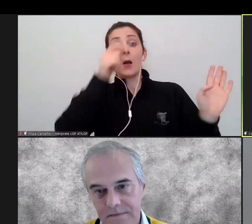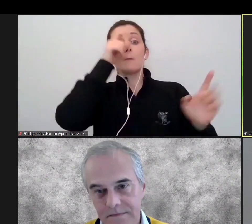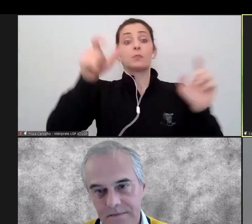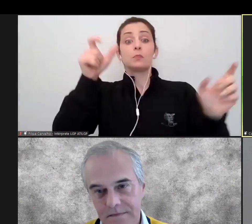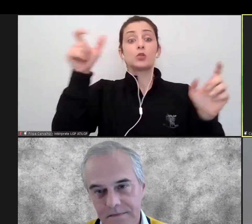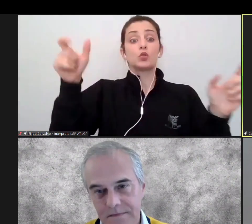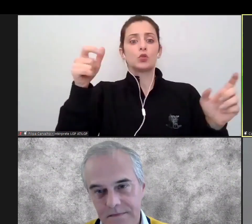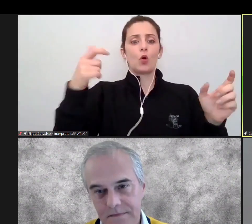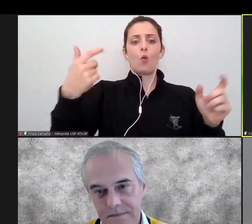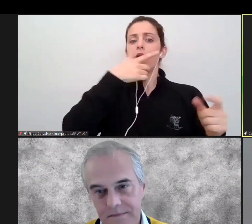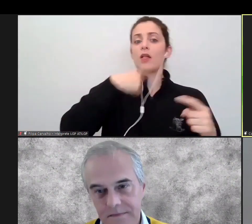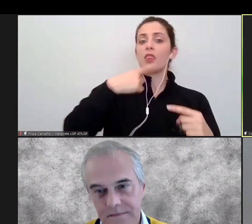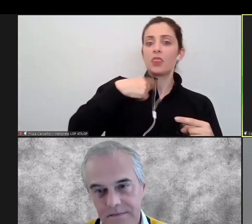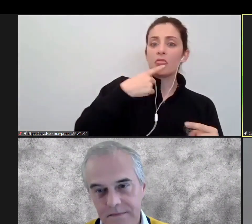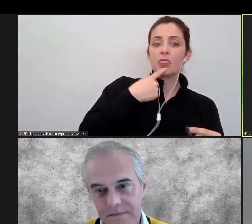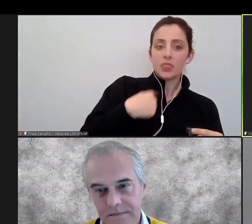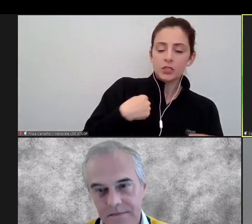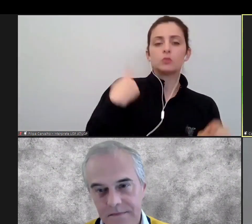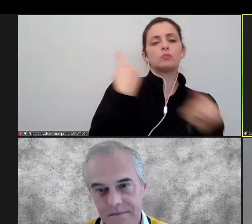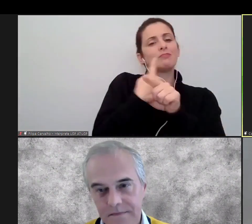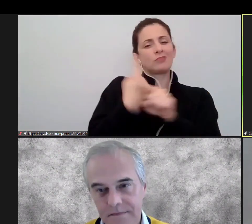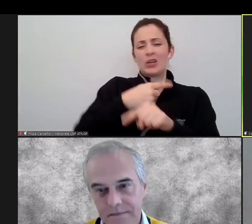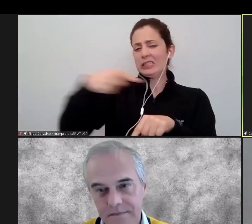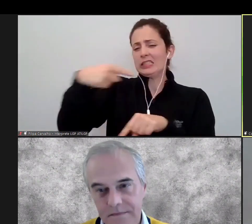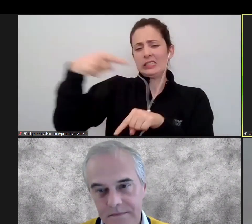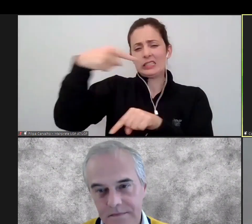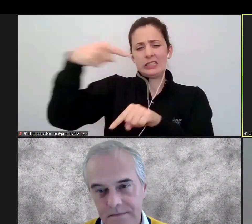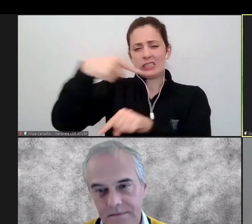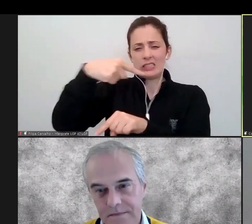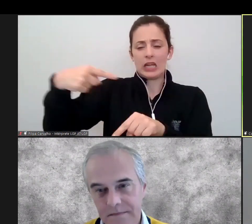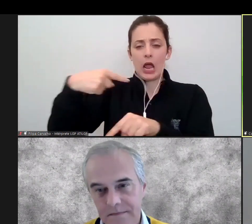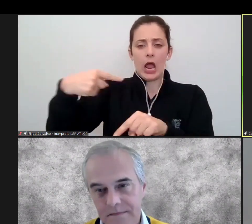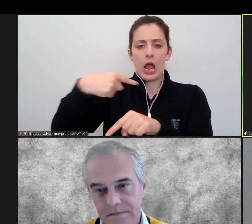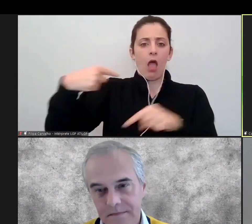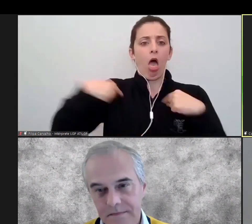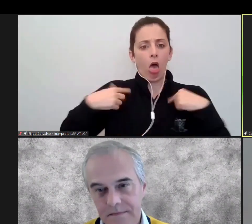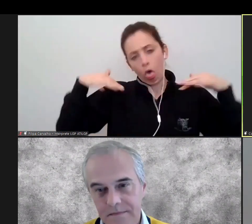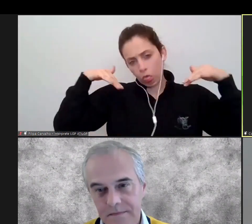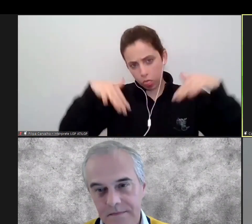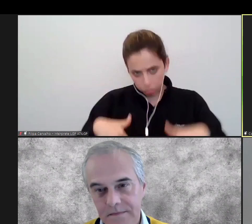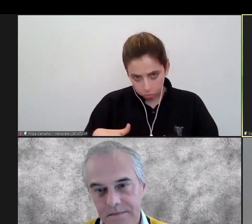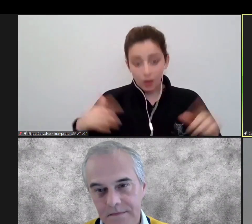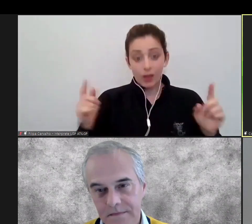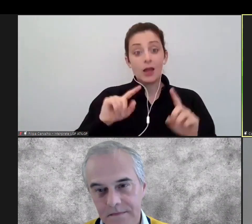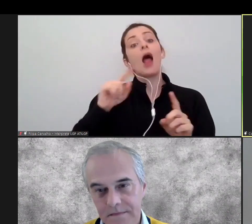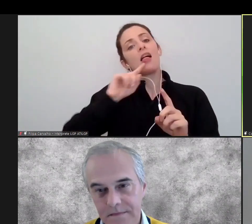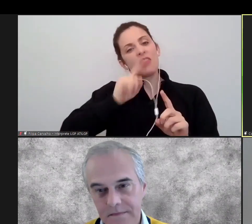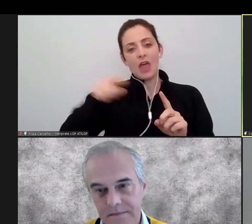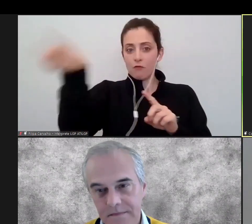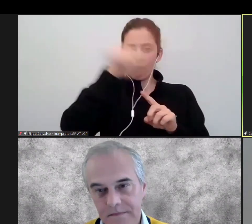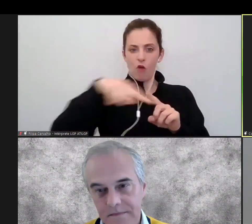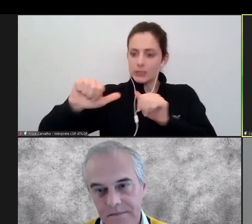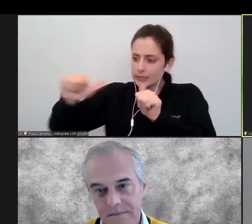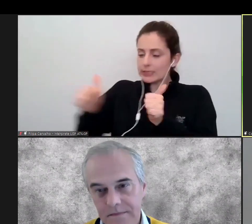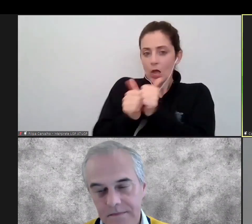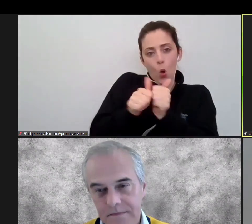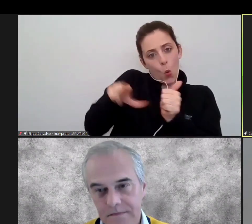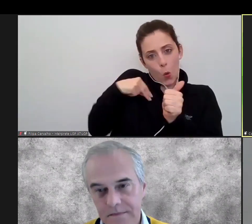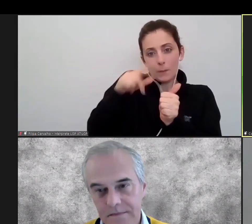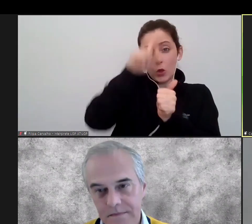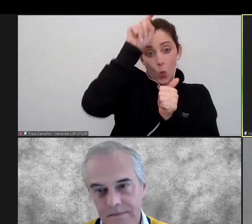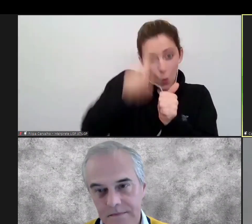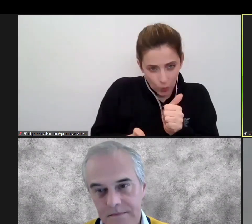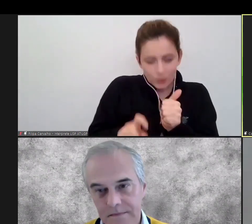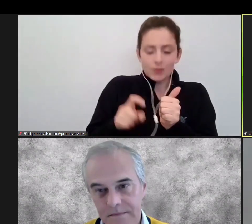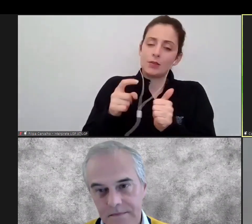dito diariamente também, porque isto acontece todos os dias, mesmo que vocês não acreditem, passem um dia comigo e vejam como é que é, de facto eu não estaria aqui. Portanto,